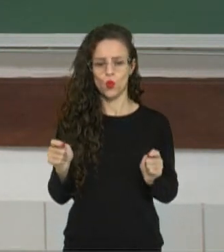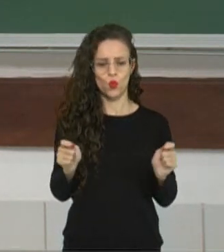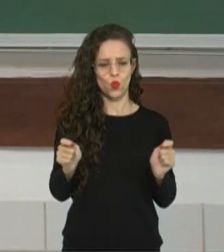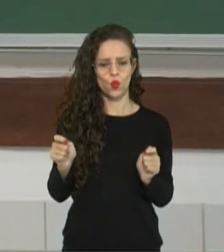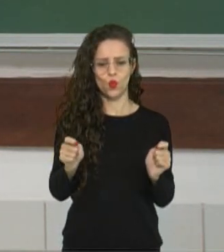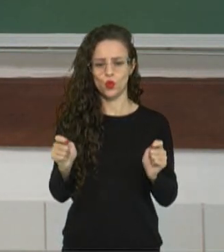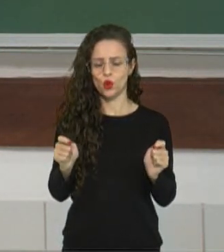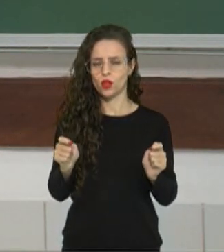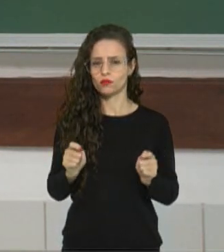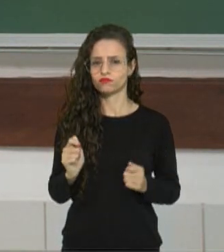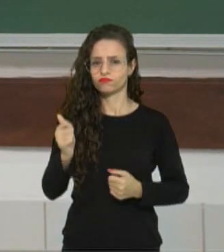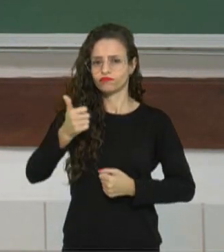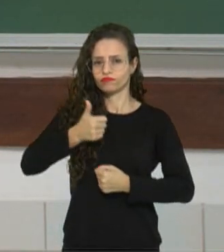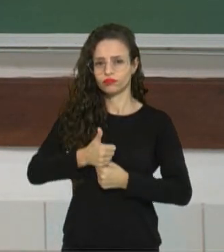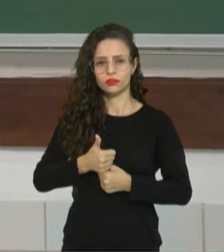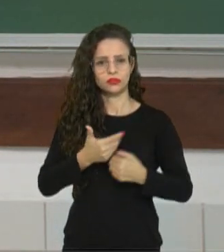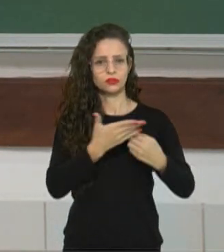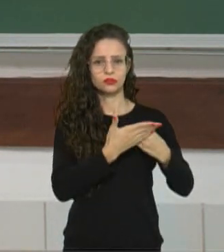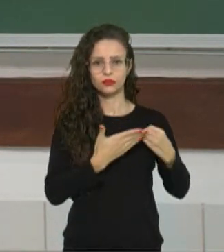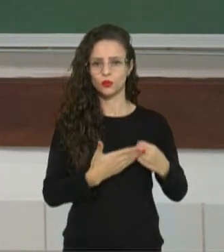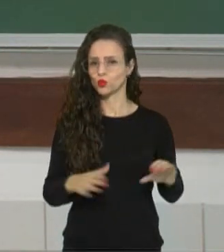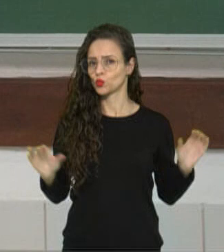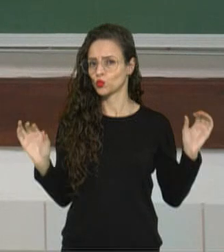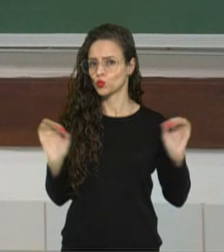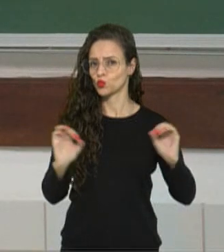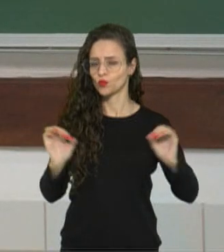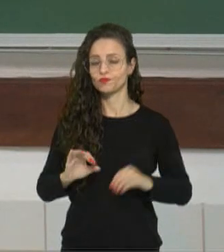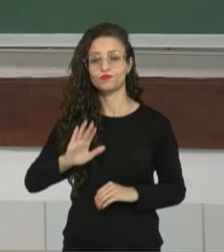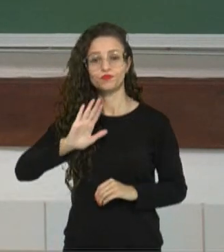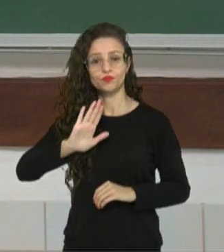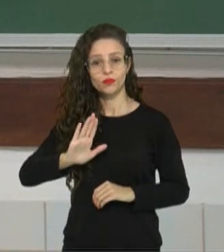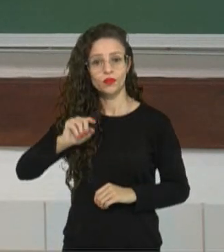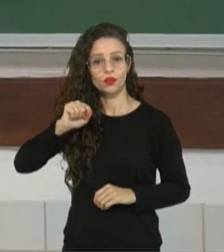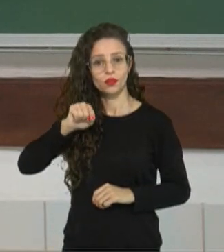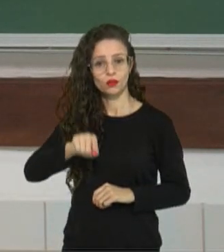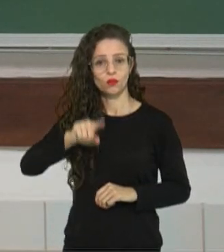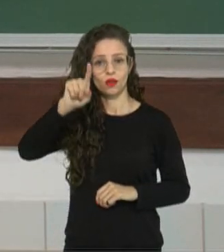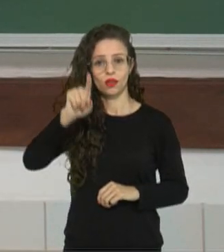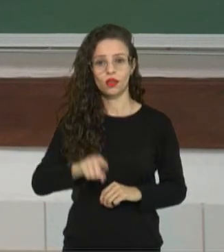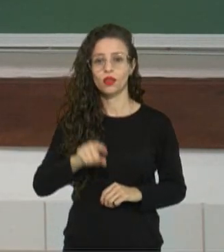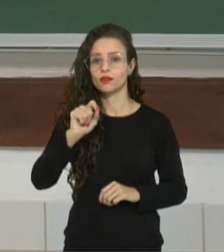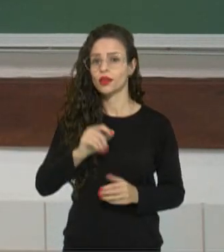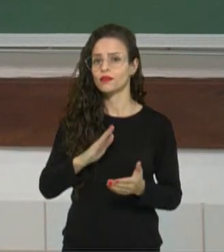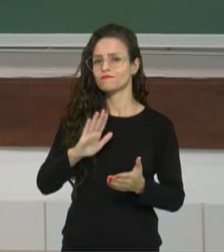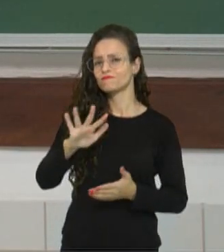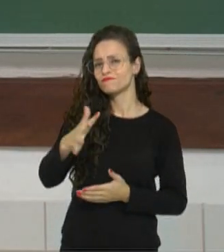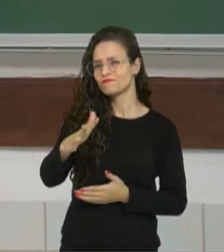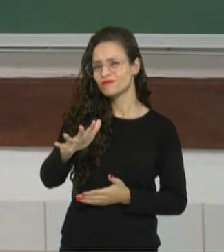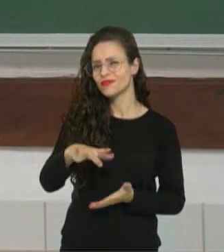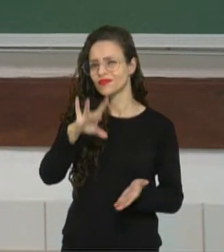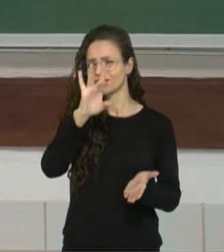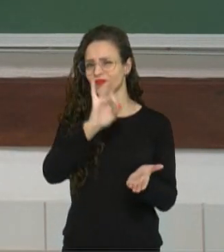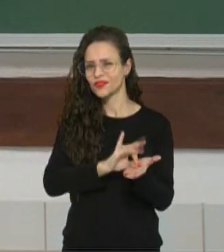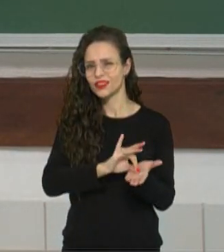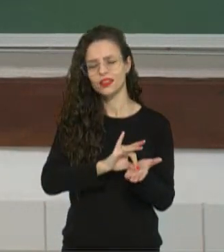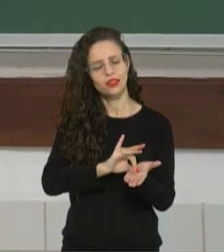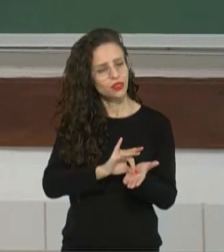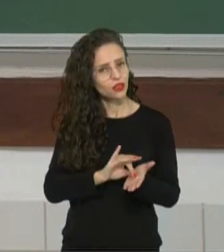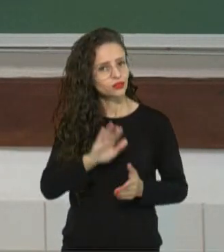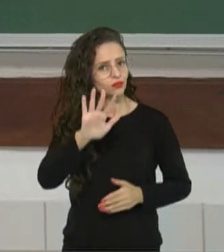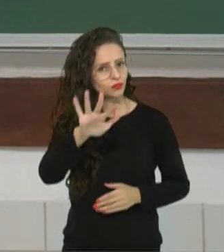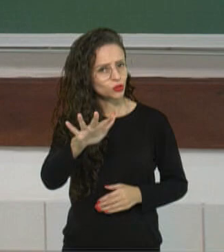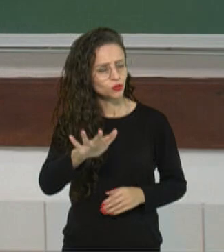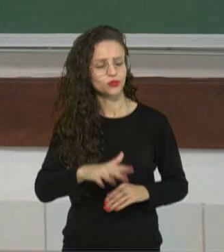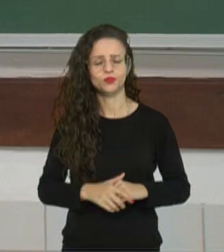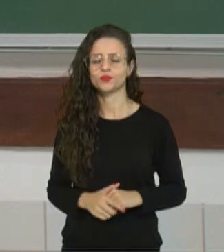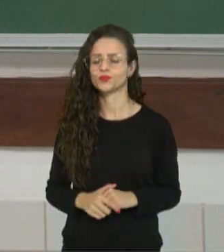controladas, dirigidas pelo Estado. Isto é parcialmente real, ou seja, isto é verdade até um